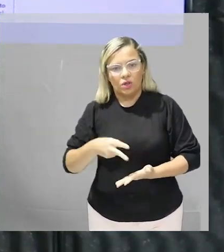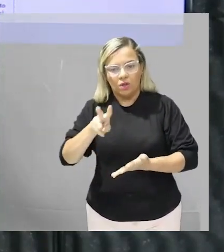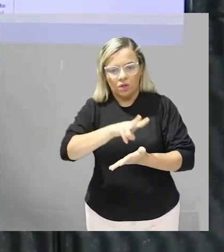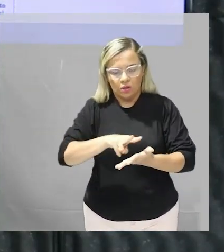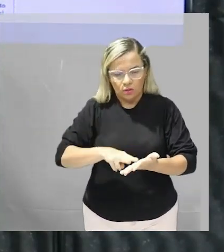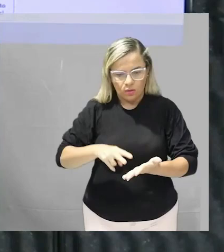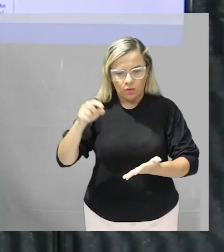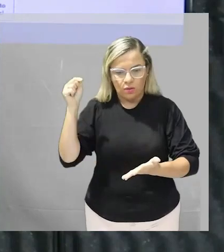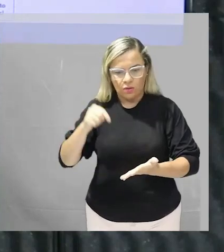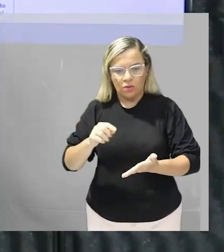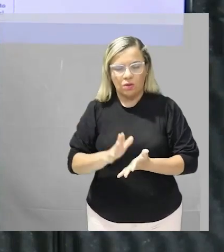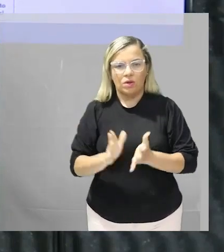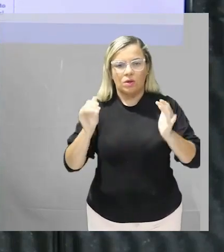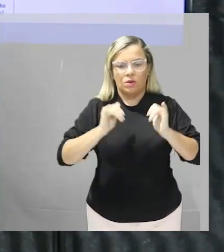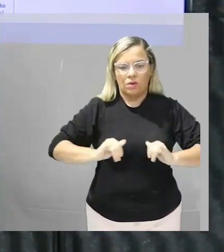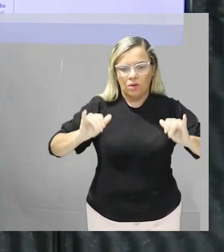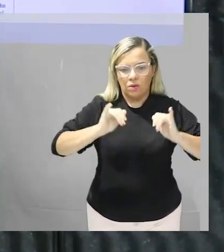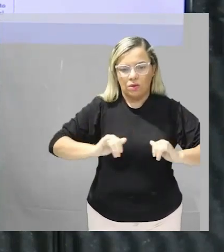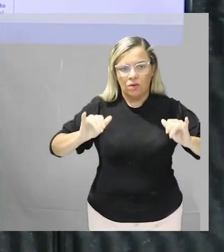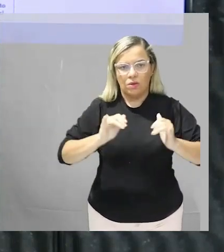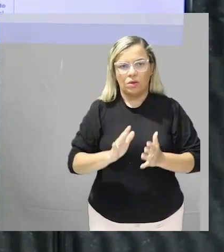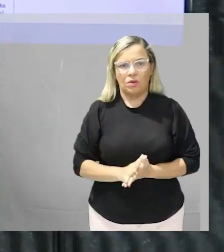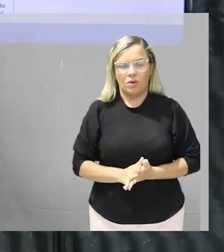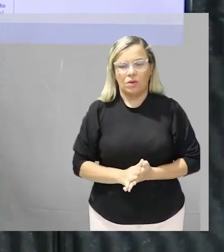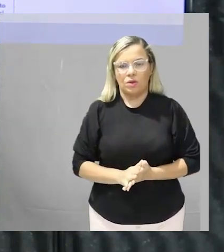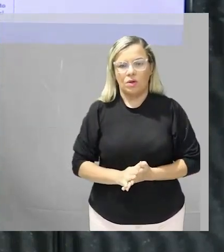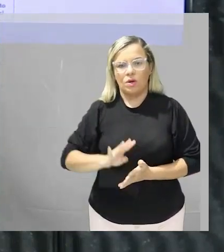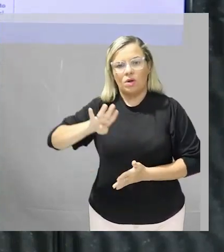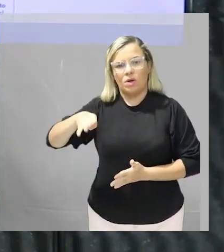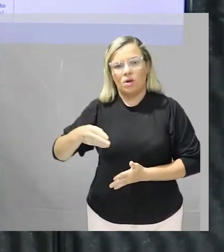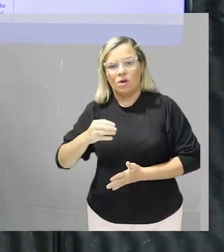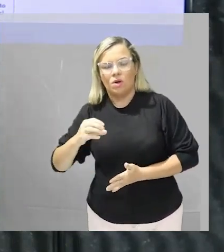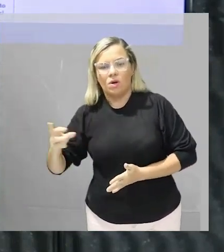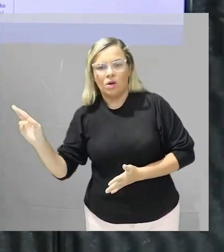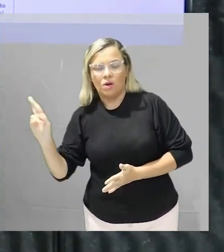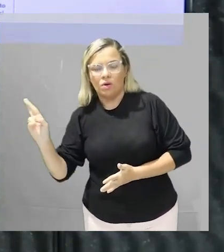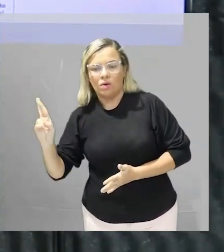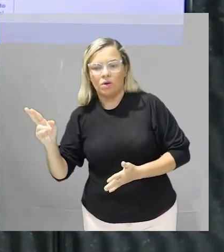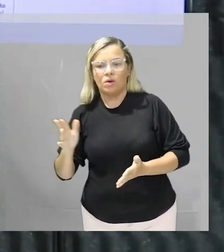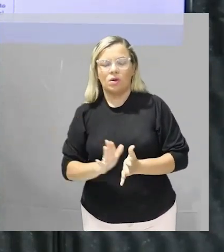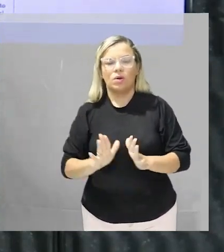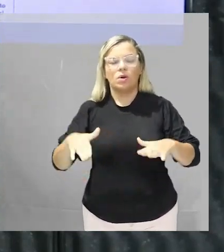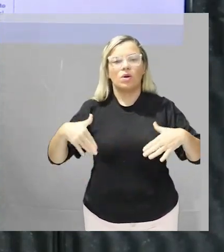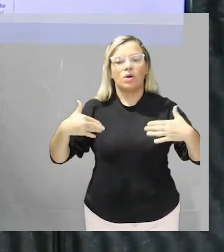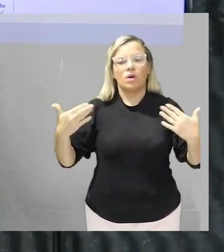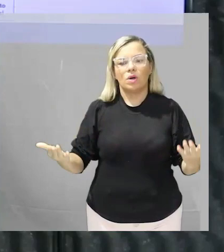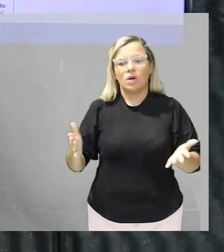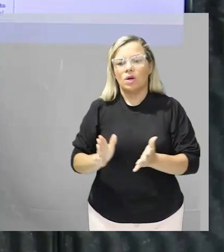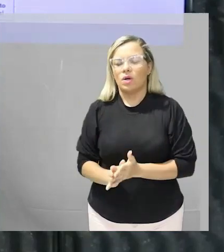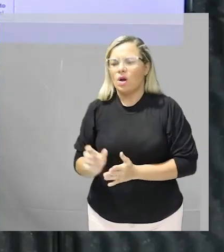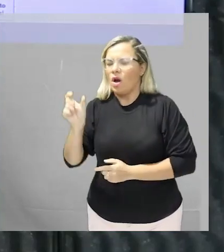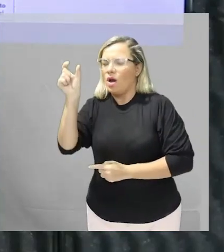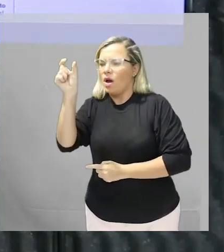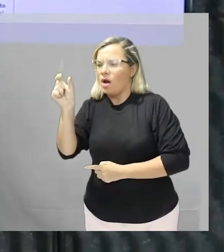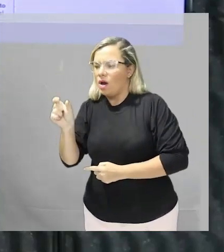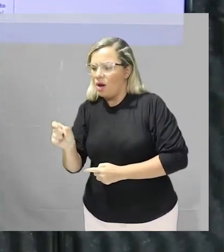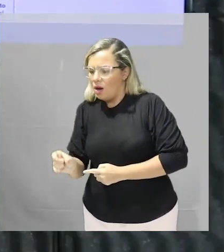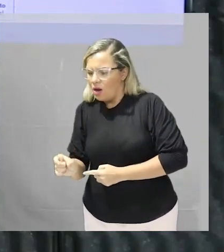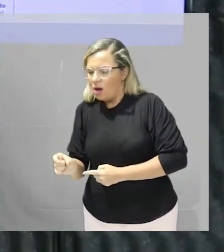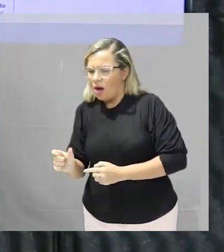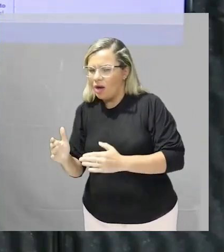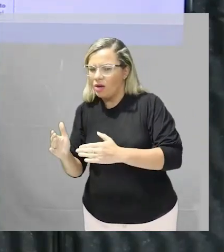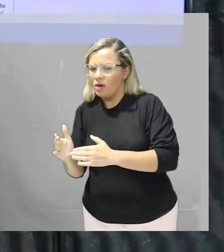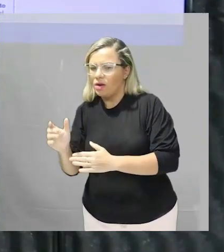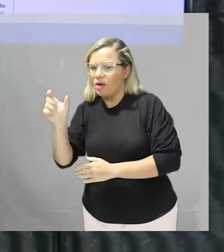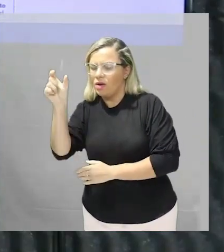eles são Dados em bilhões de reais e a última coluna que tá com a cor diferente é